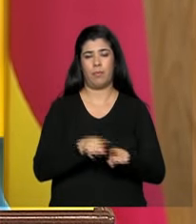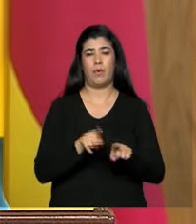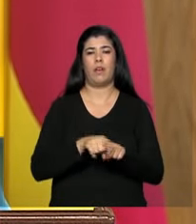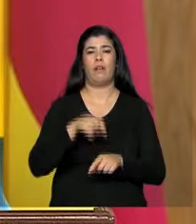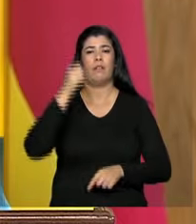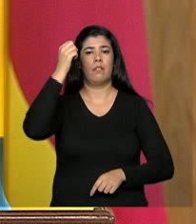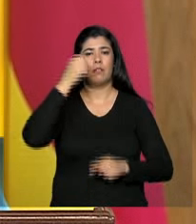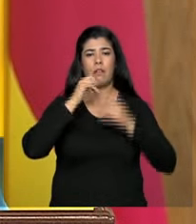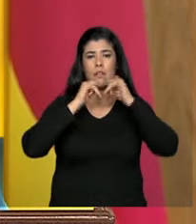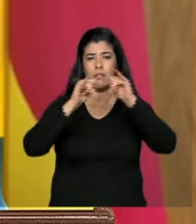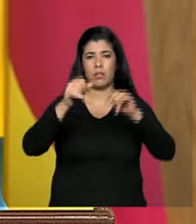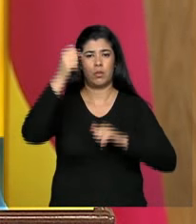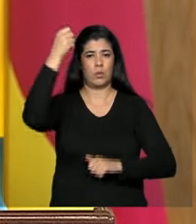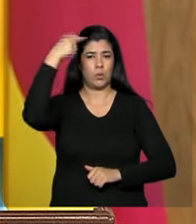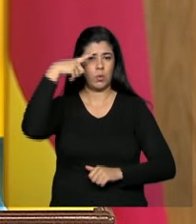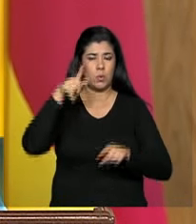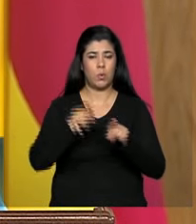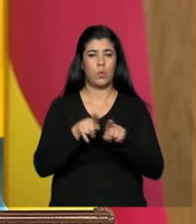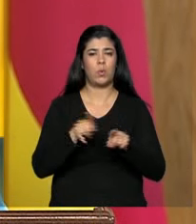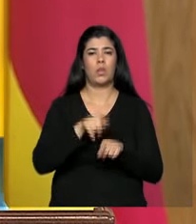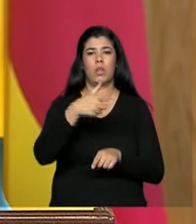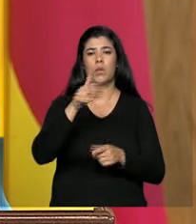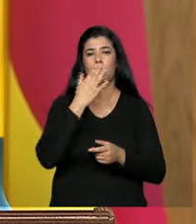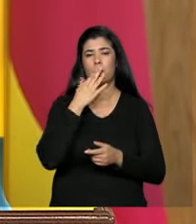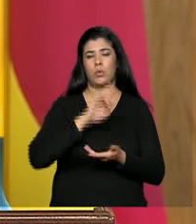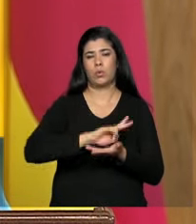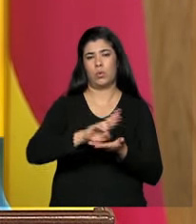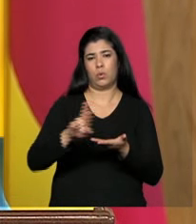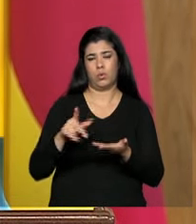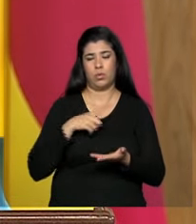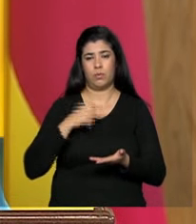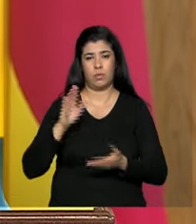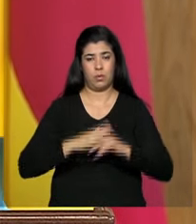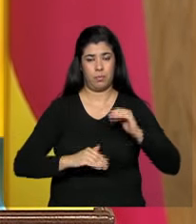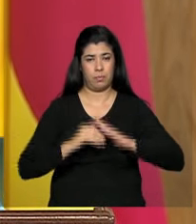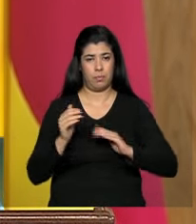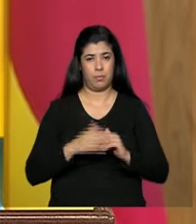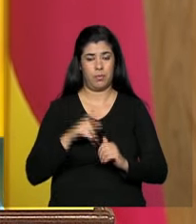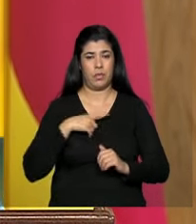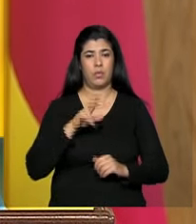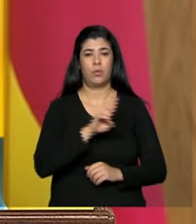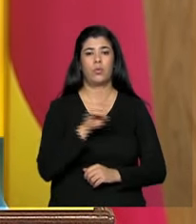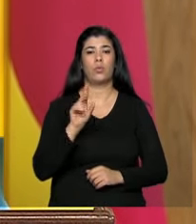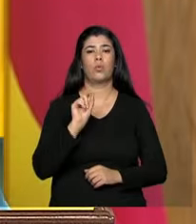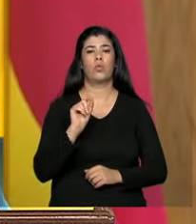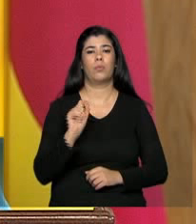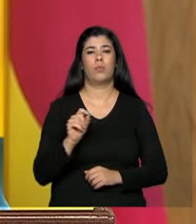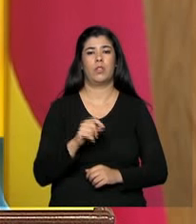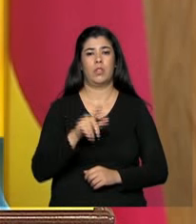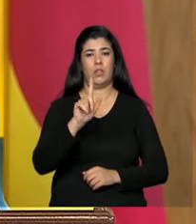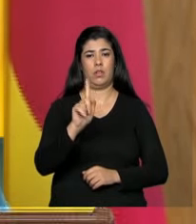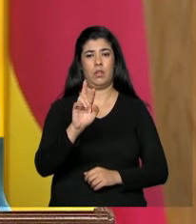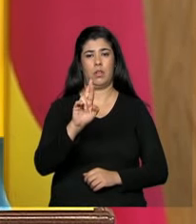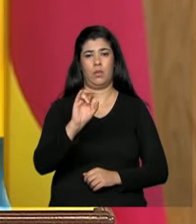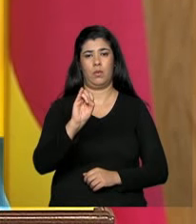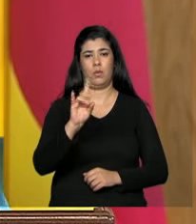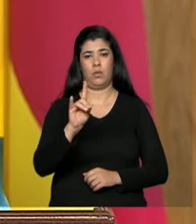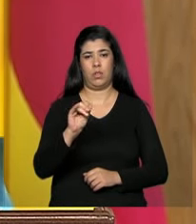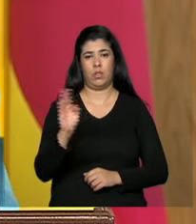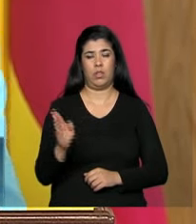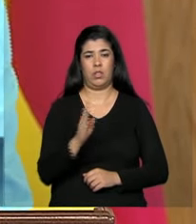e também na eficiência energética, notadamente nos chamados grids